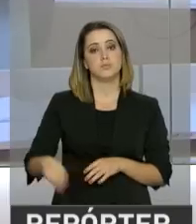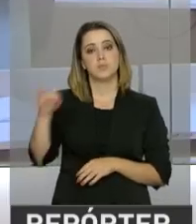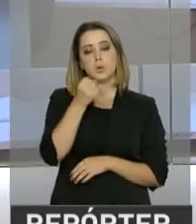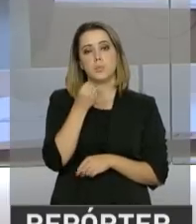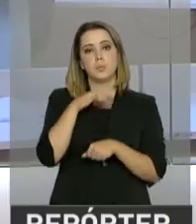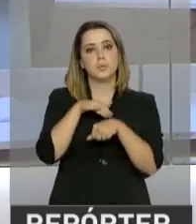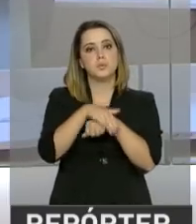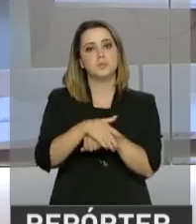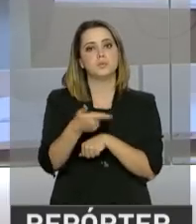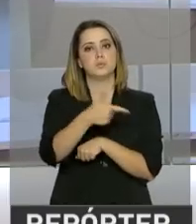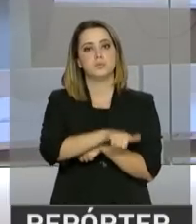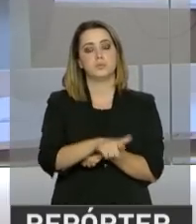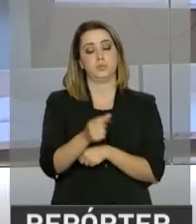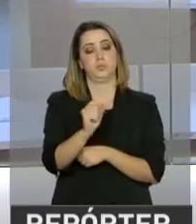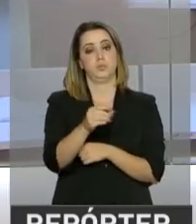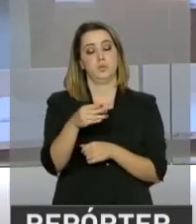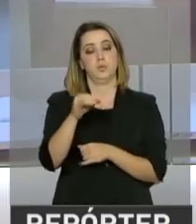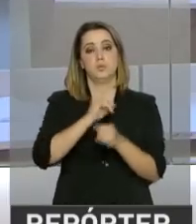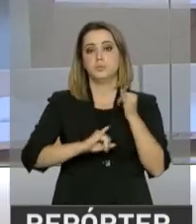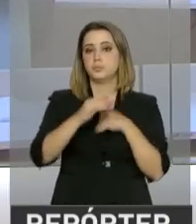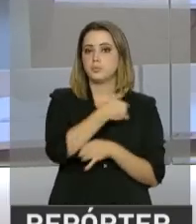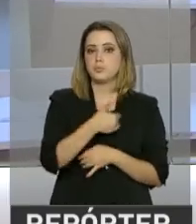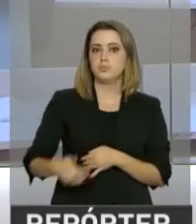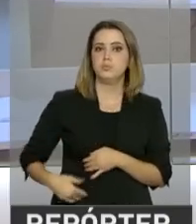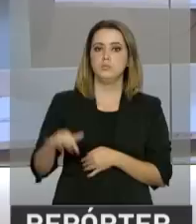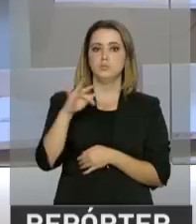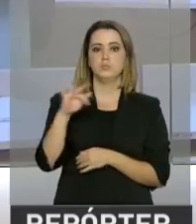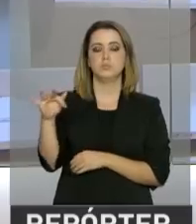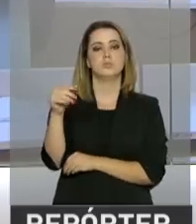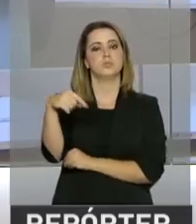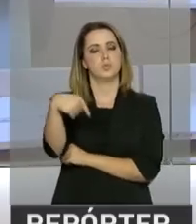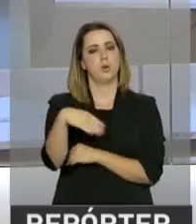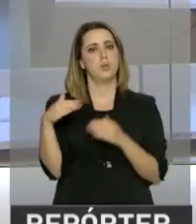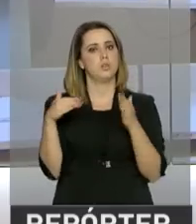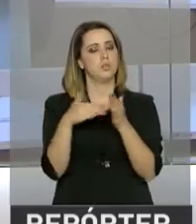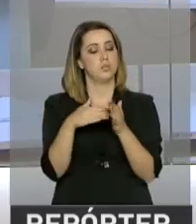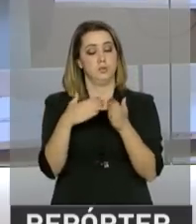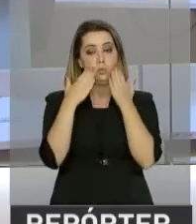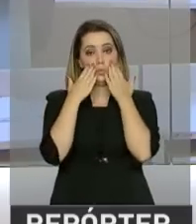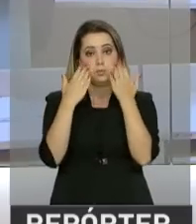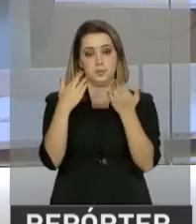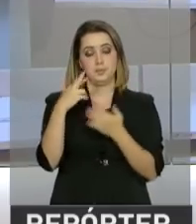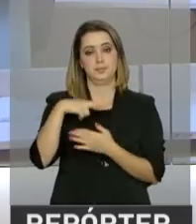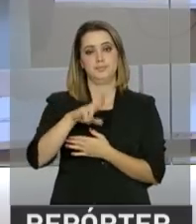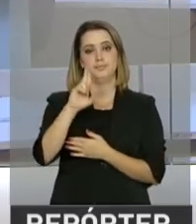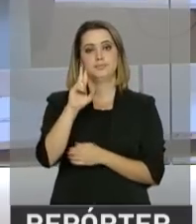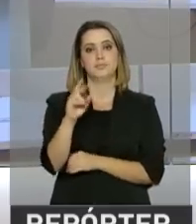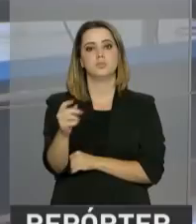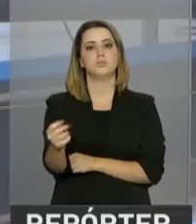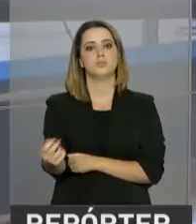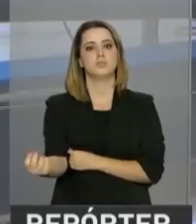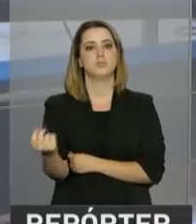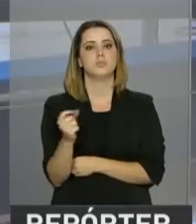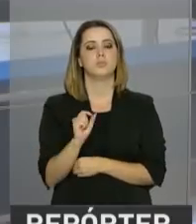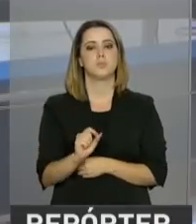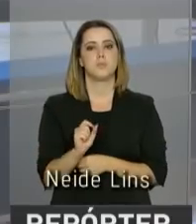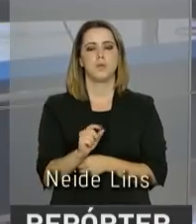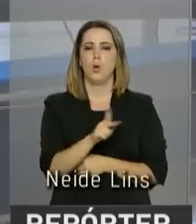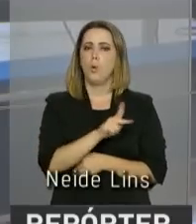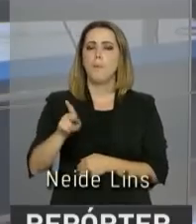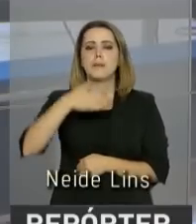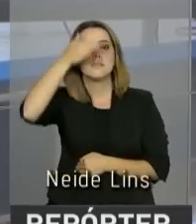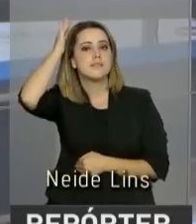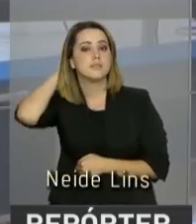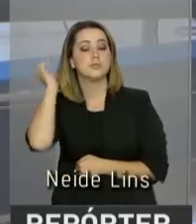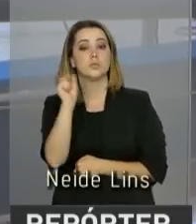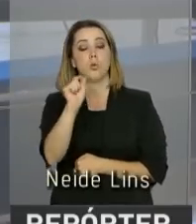Olá, boa noite. Estamos de volta com as notícias do governo federal nesta última edição de hoje do Repórter NBR. O presidente